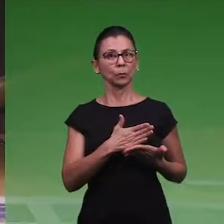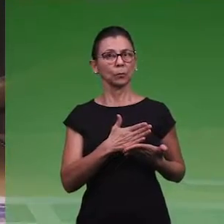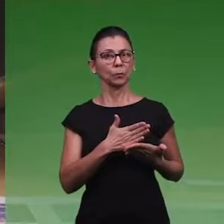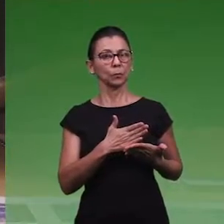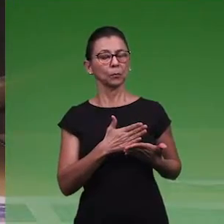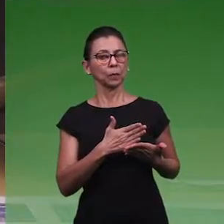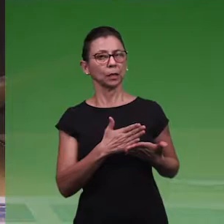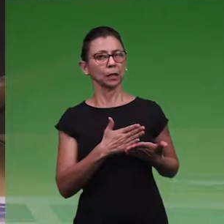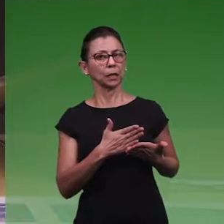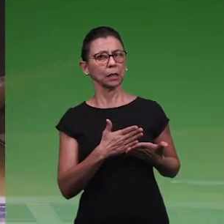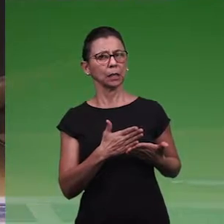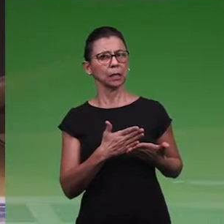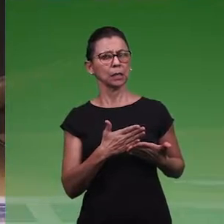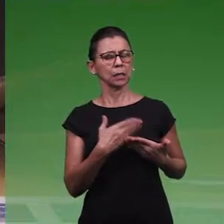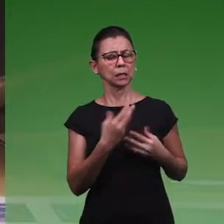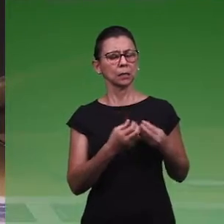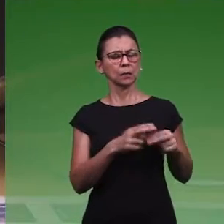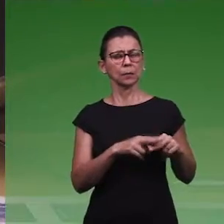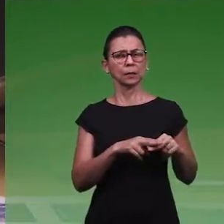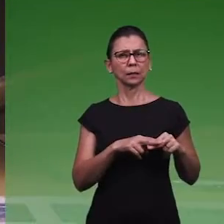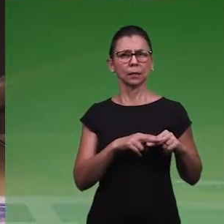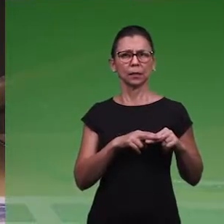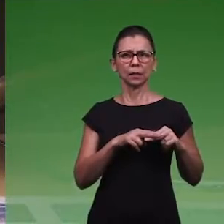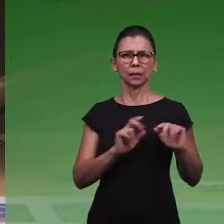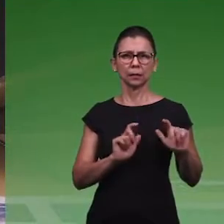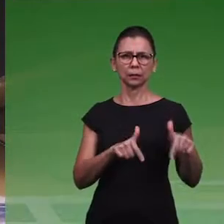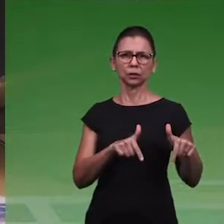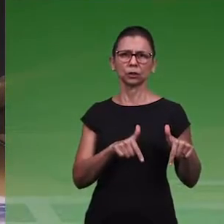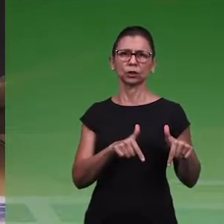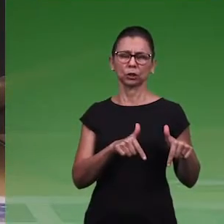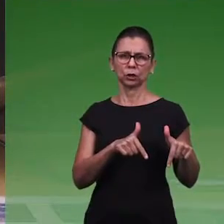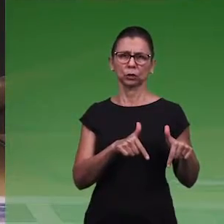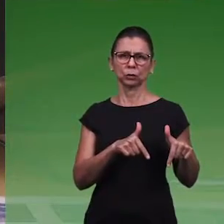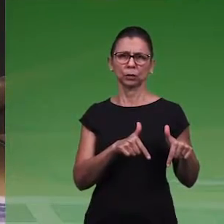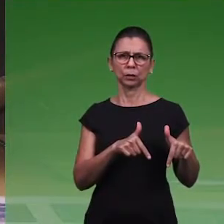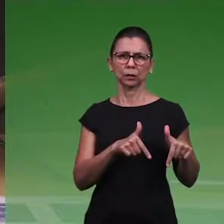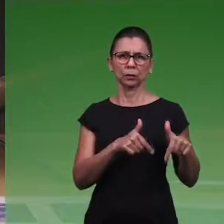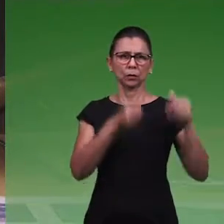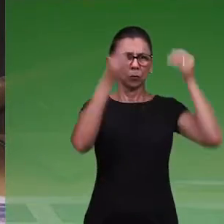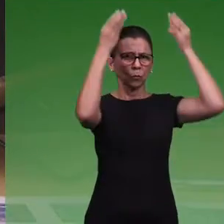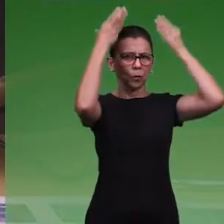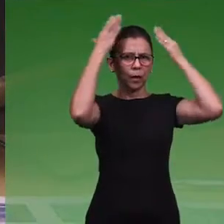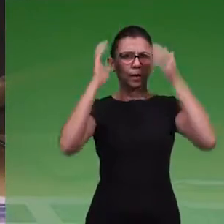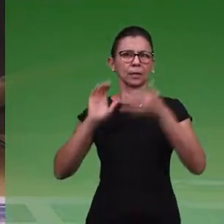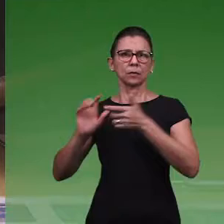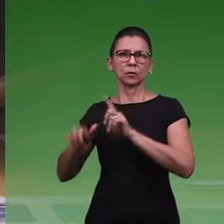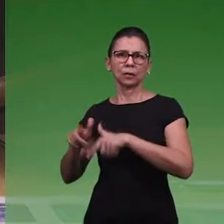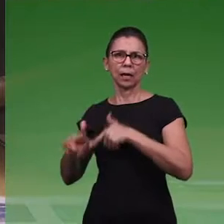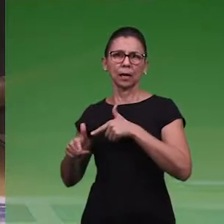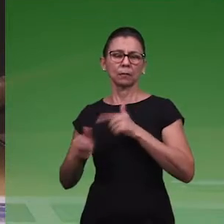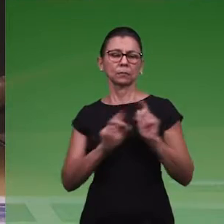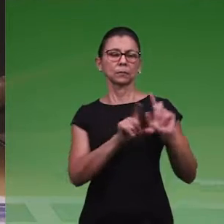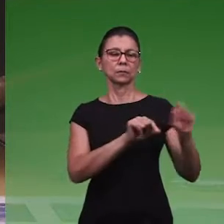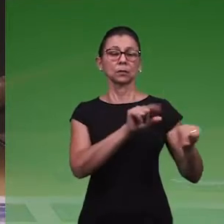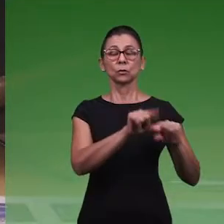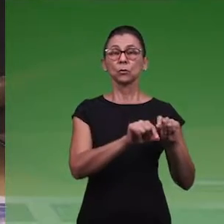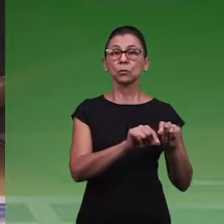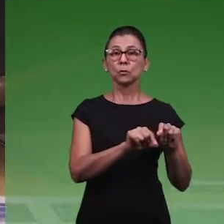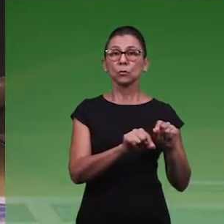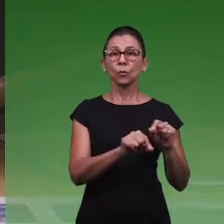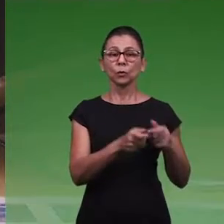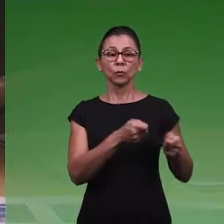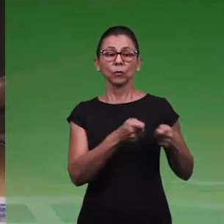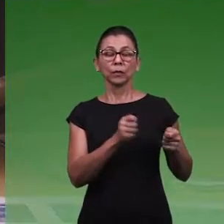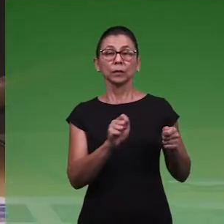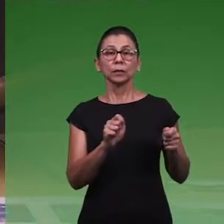que maneira ele seguiu como rei de Israel, das escolhas que fez e como ele